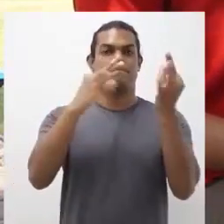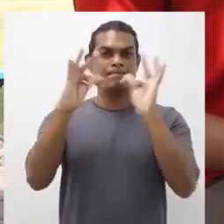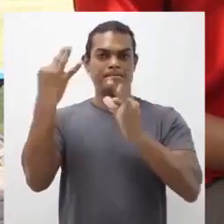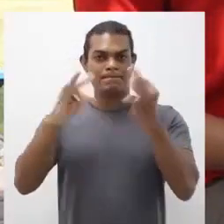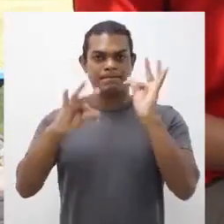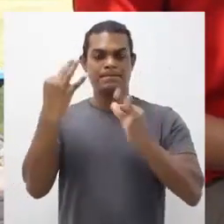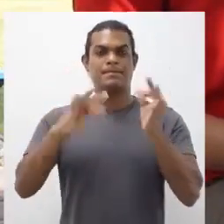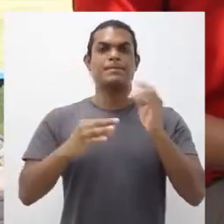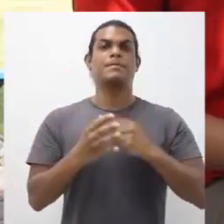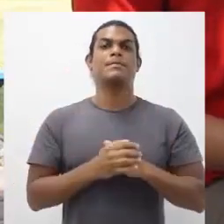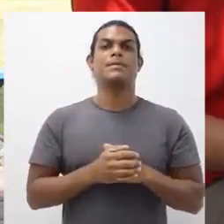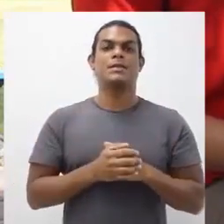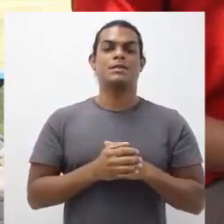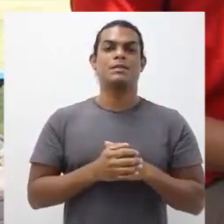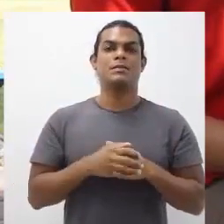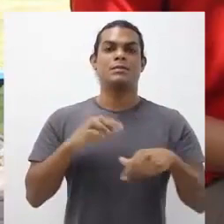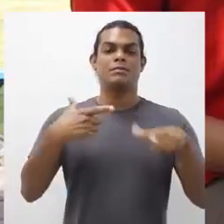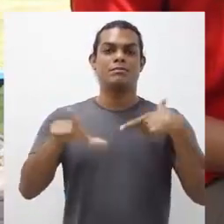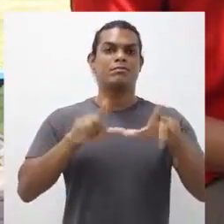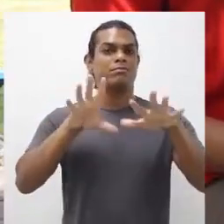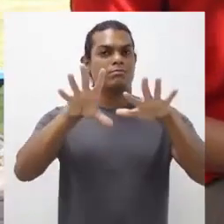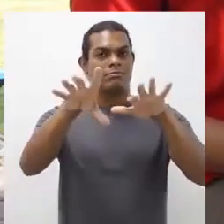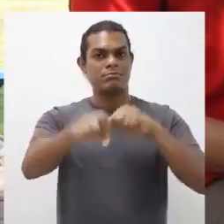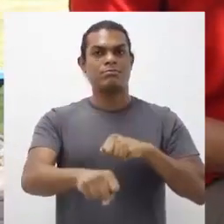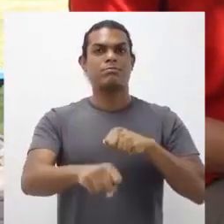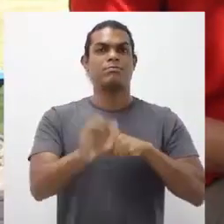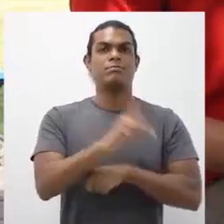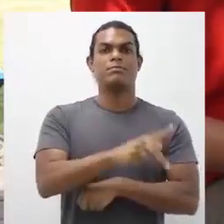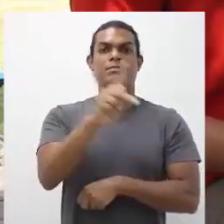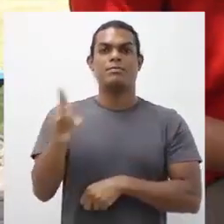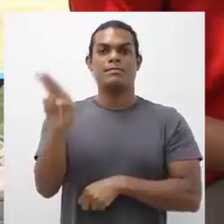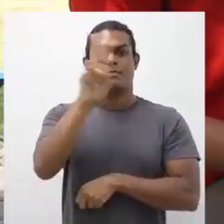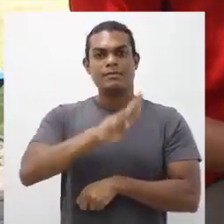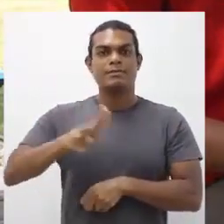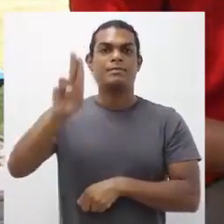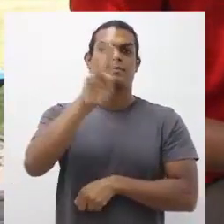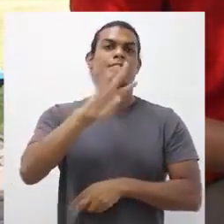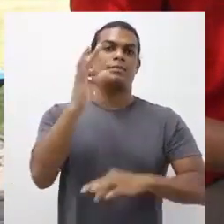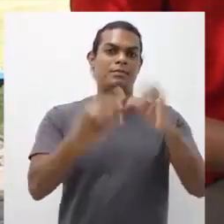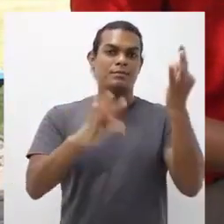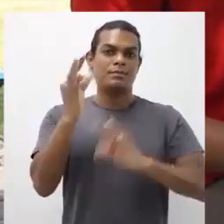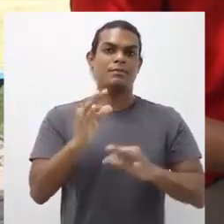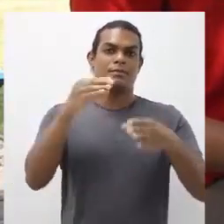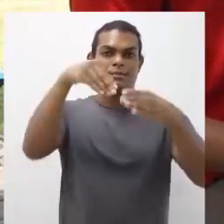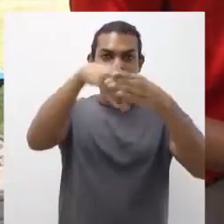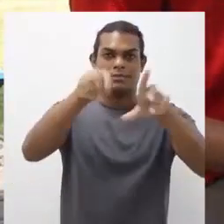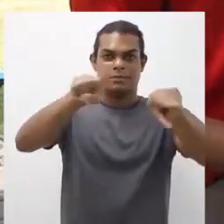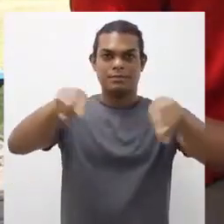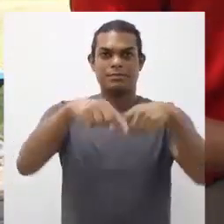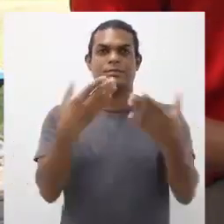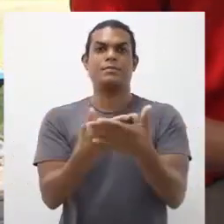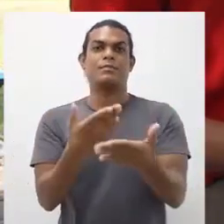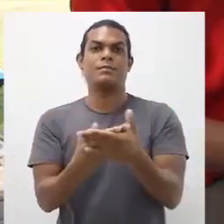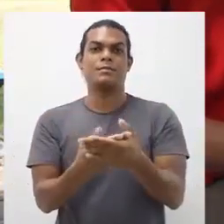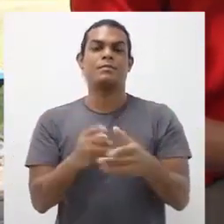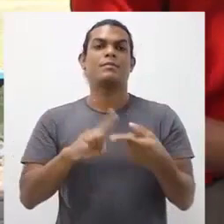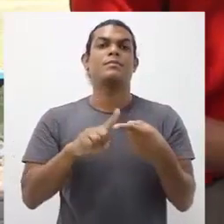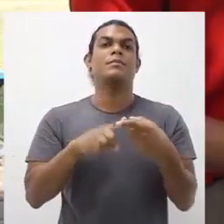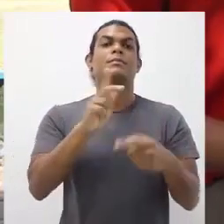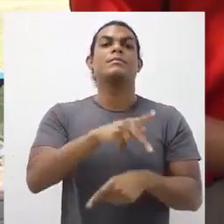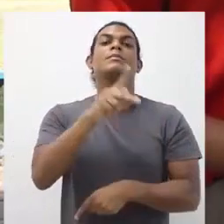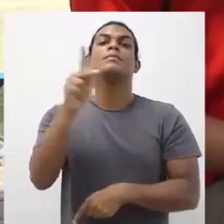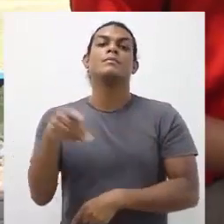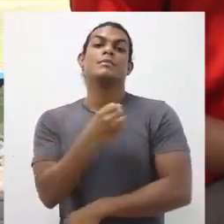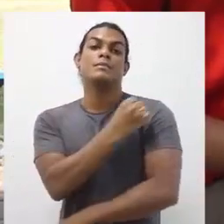tecnológica. Trabalho com formação de professores para o uso das tecnologias em sala de aula e sou professora do